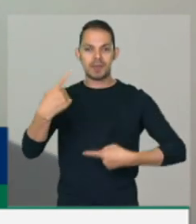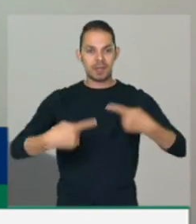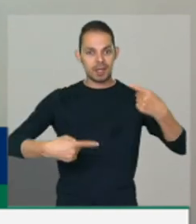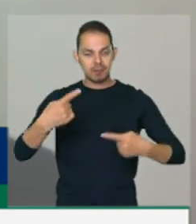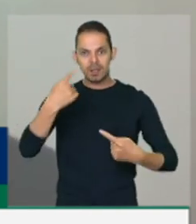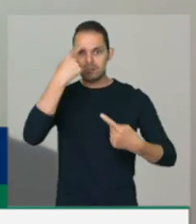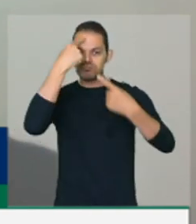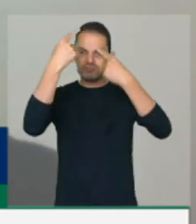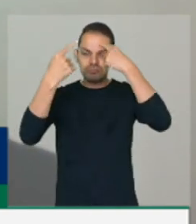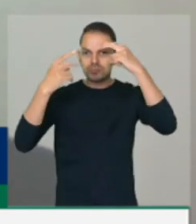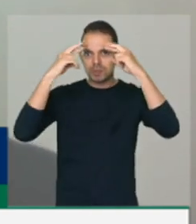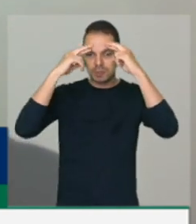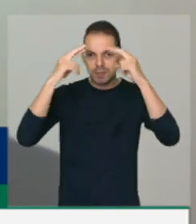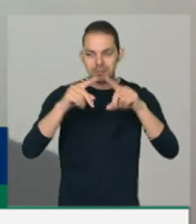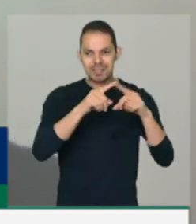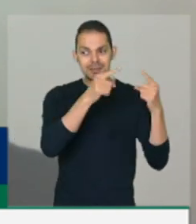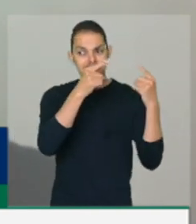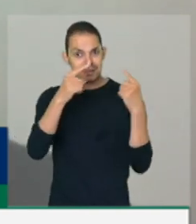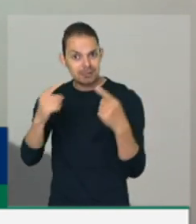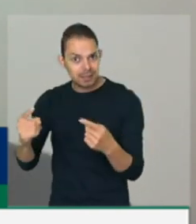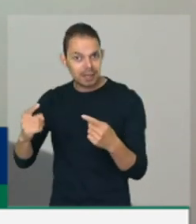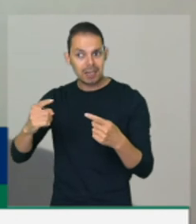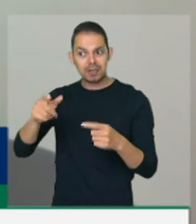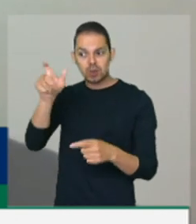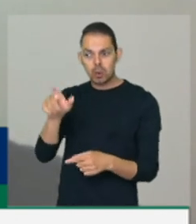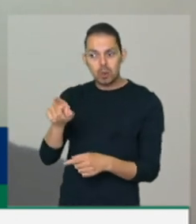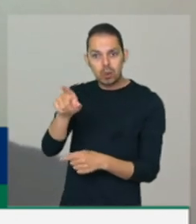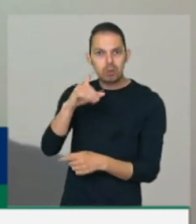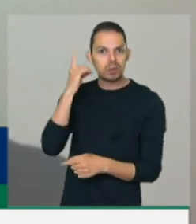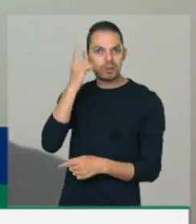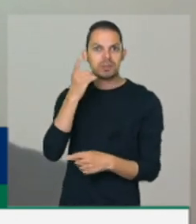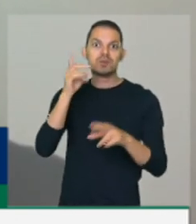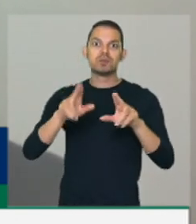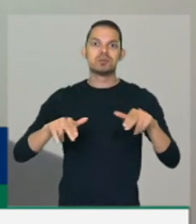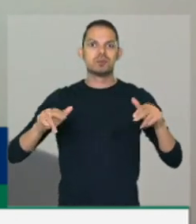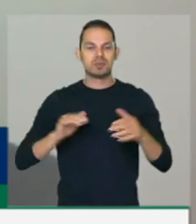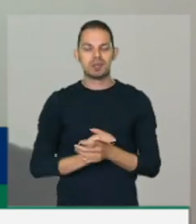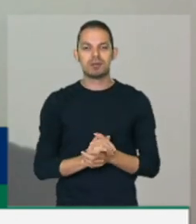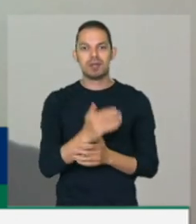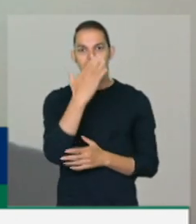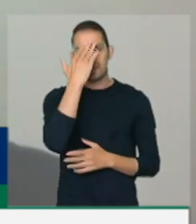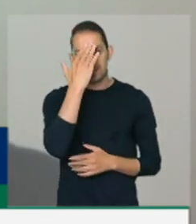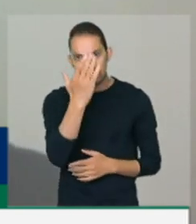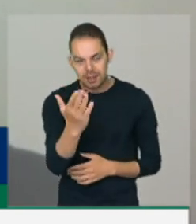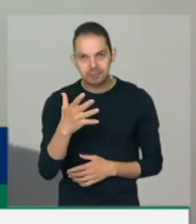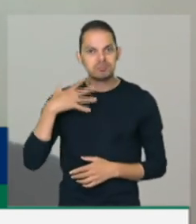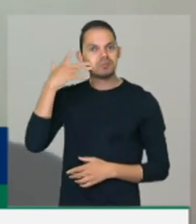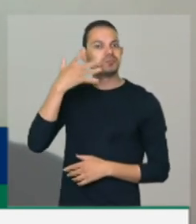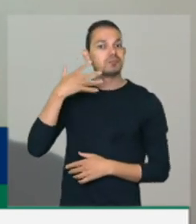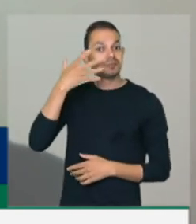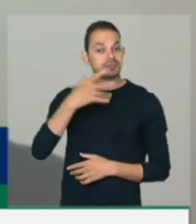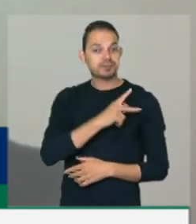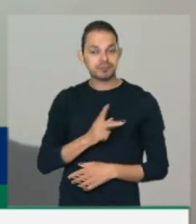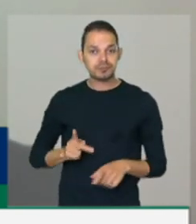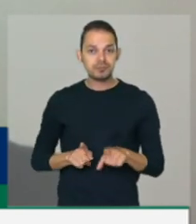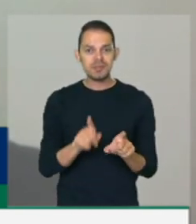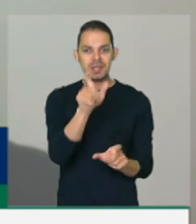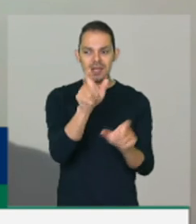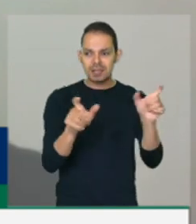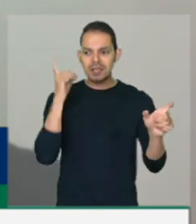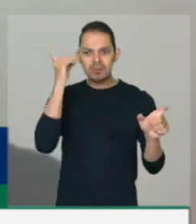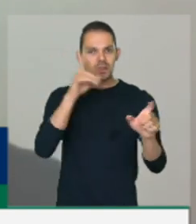às ideias, mas nunca atacando a honra de nenhum deputado. Presidente, agradeço o senhor a oportunidade da fala, aos demais nobres